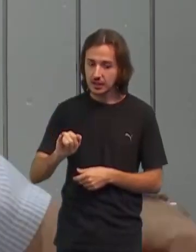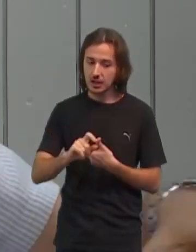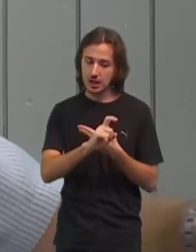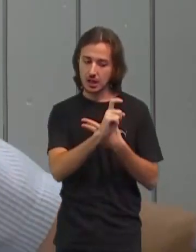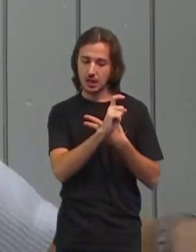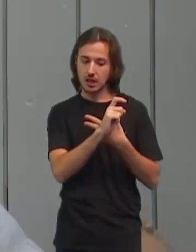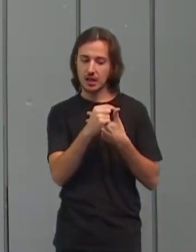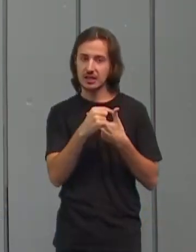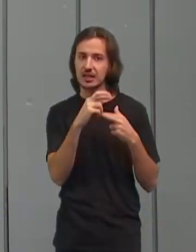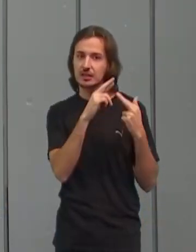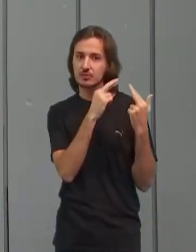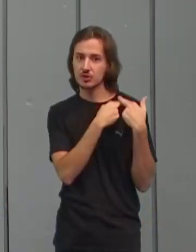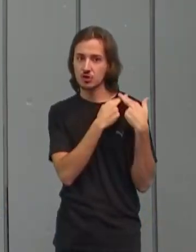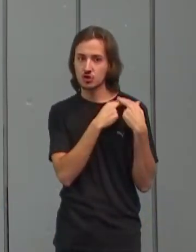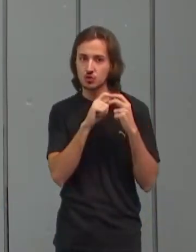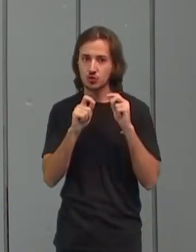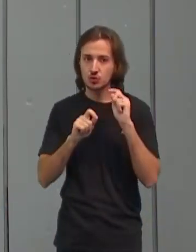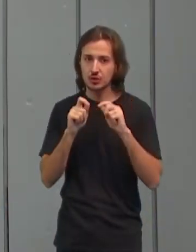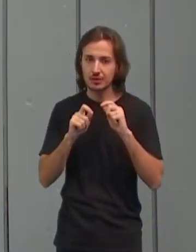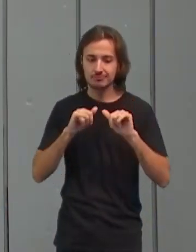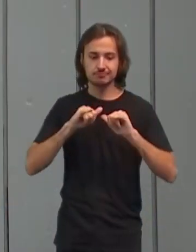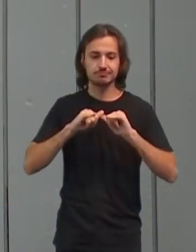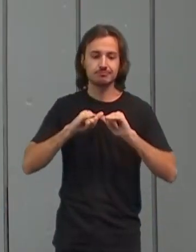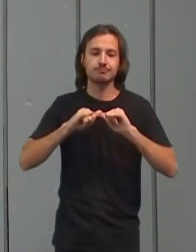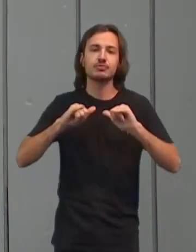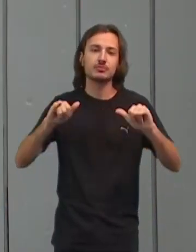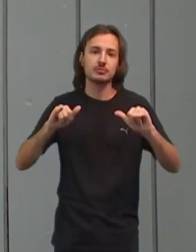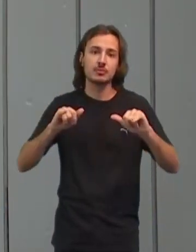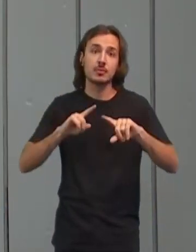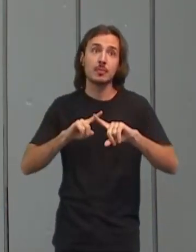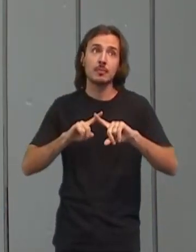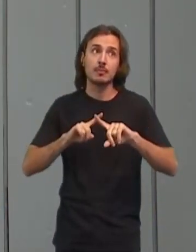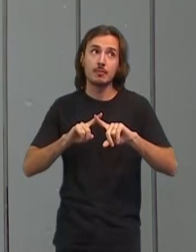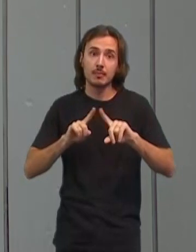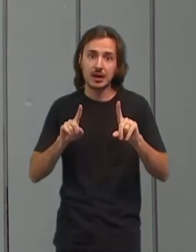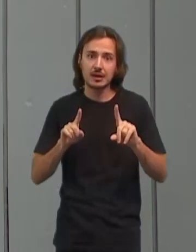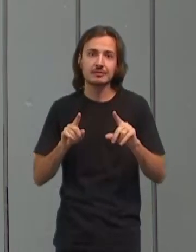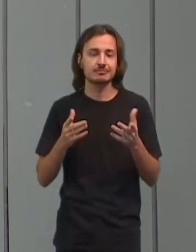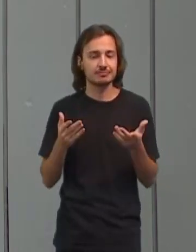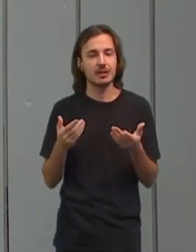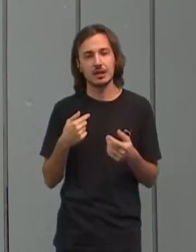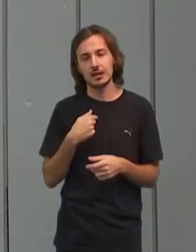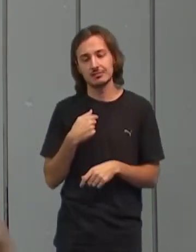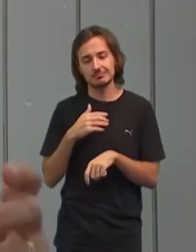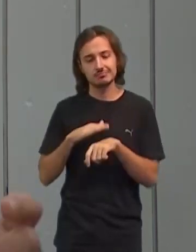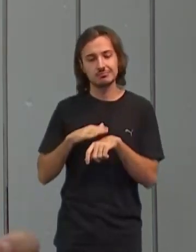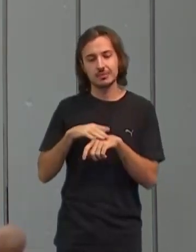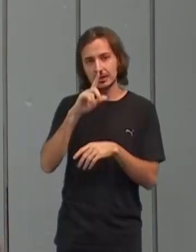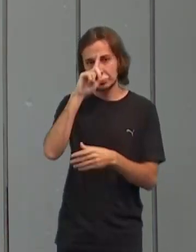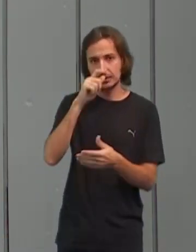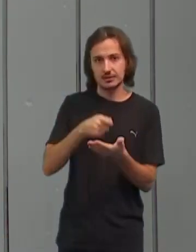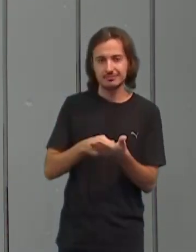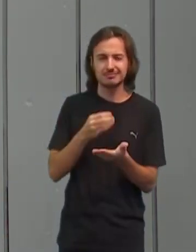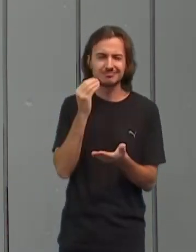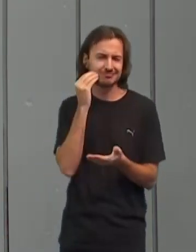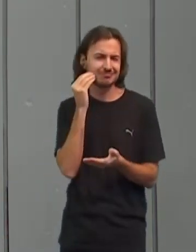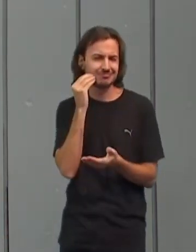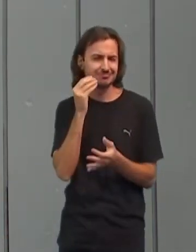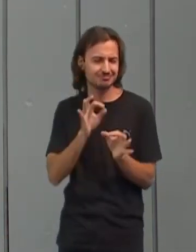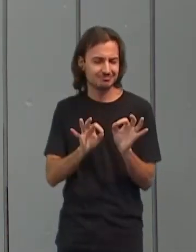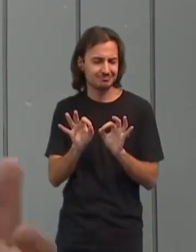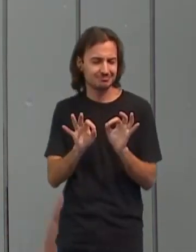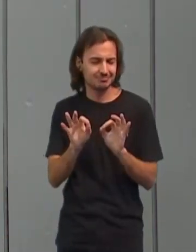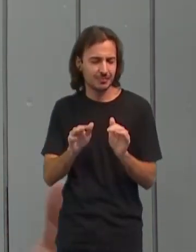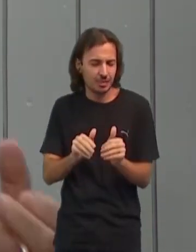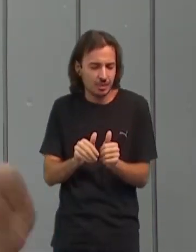essa mensagem. Era para ter mandado até hoje, mas eu mesmo disse que a gente possa elaborá-lo melhor. E